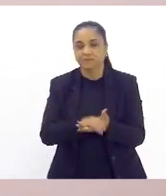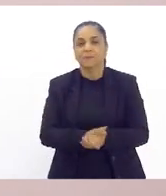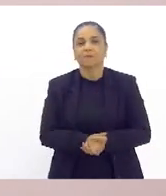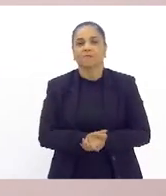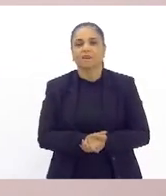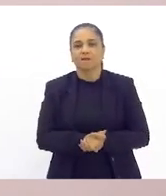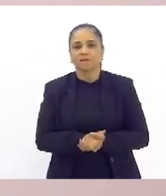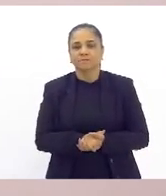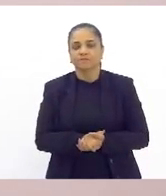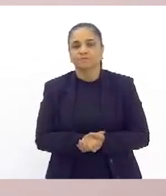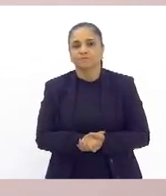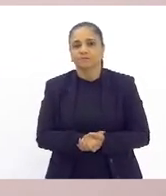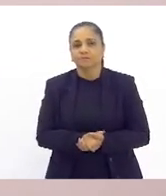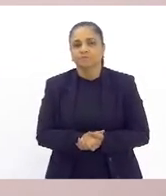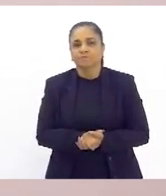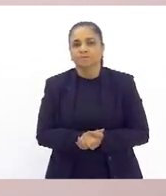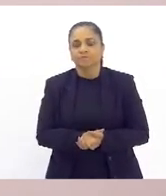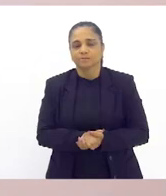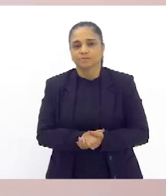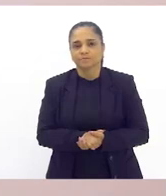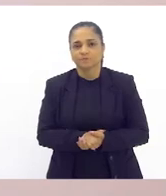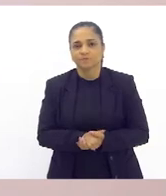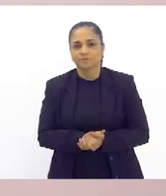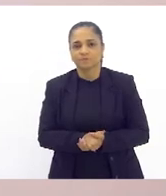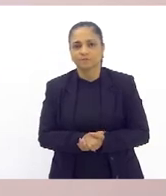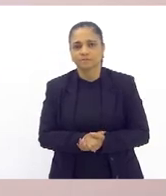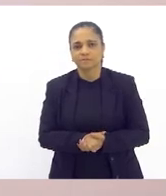deixa eu ver aqui que é mais